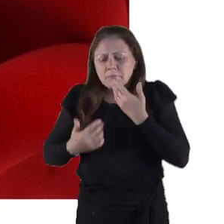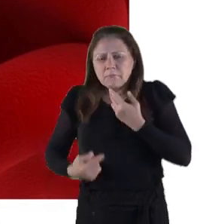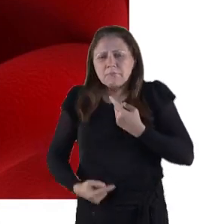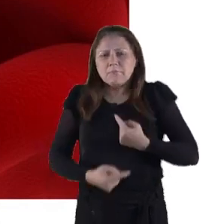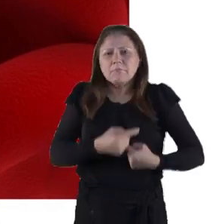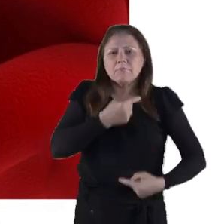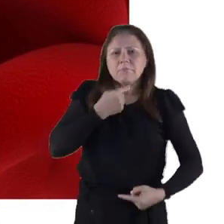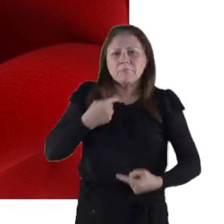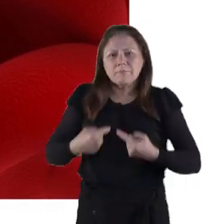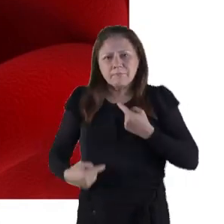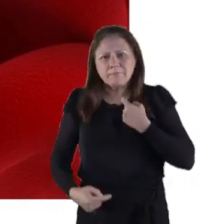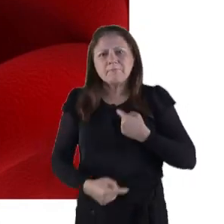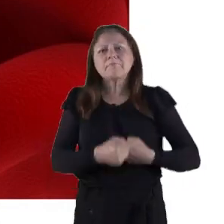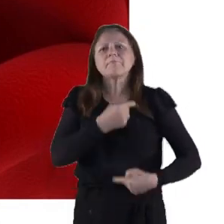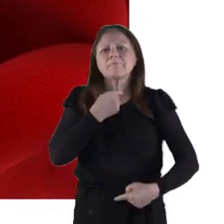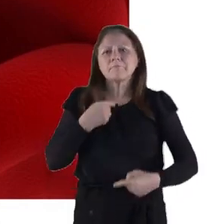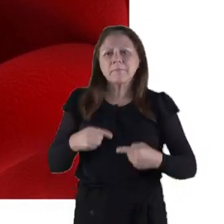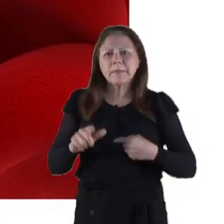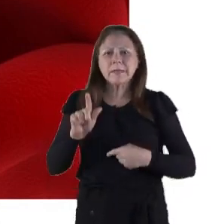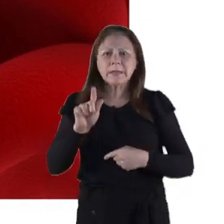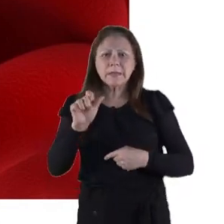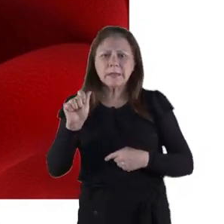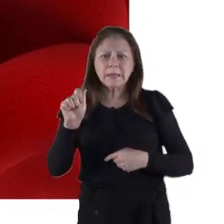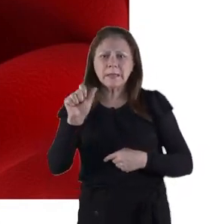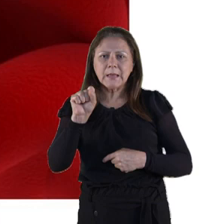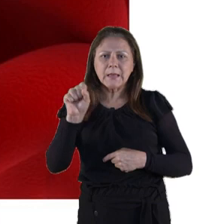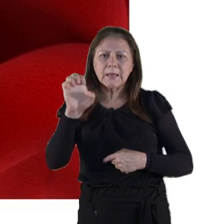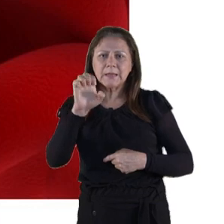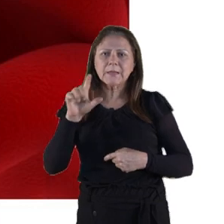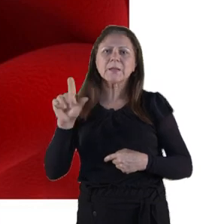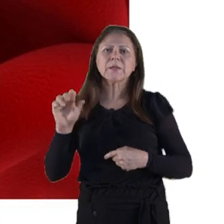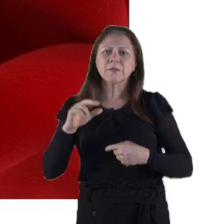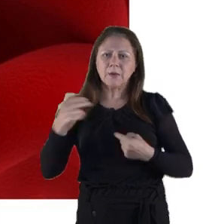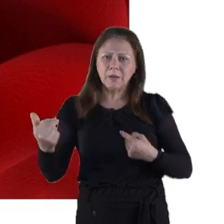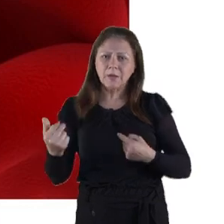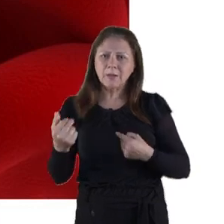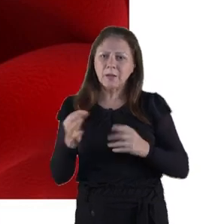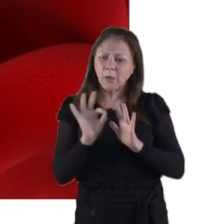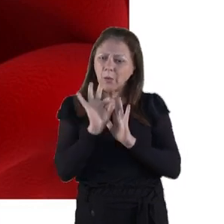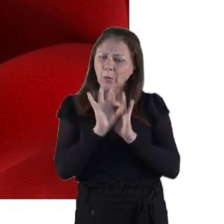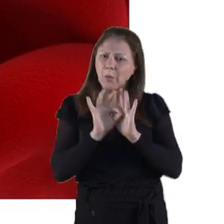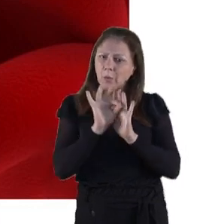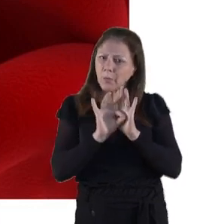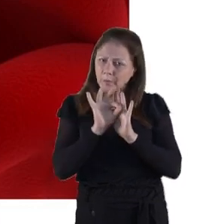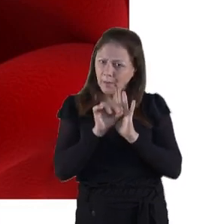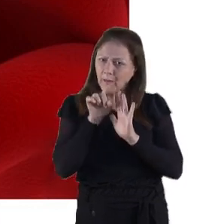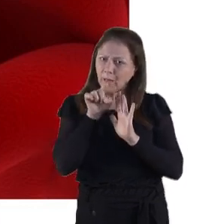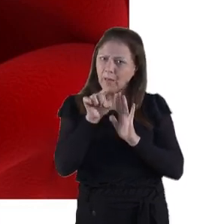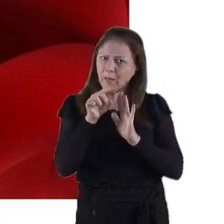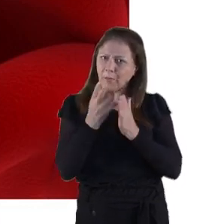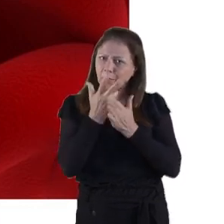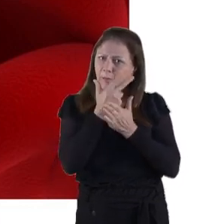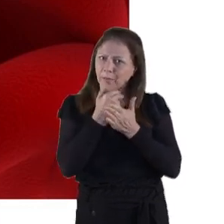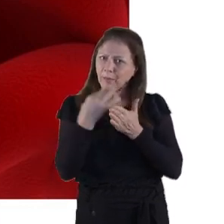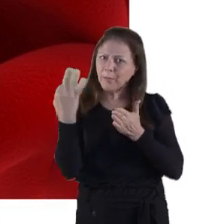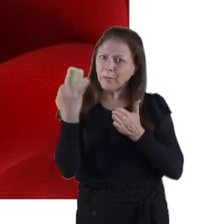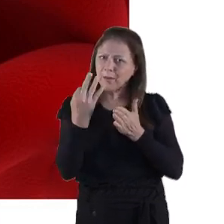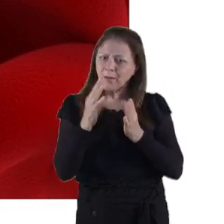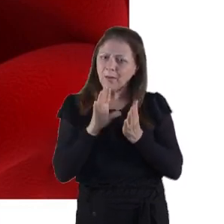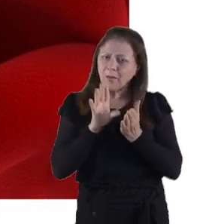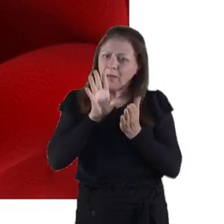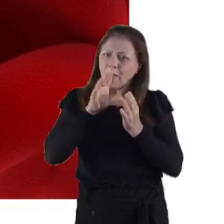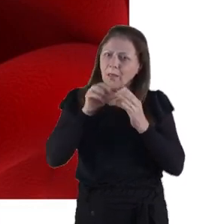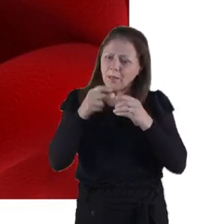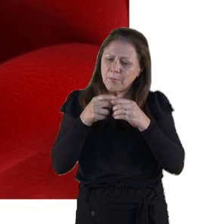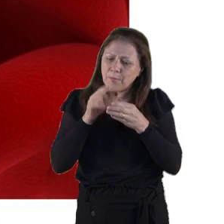corpo. Ela é uma célula transportadora de gases e ela tem um formato muito específico. Veja como ela tem como se ela fosse um